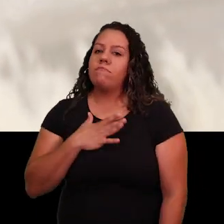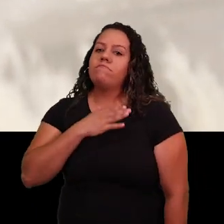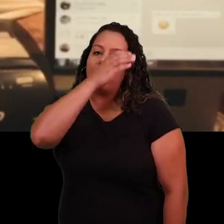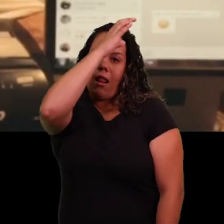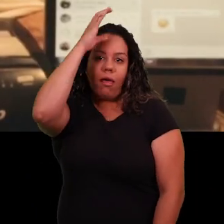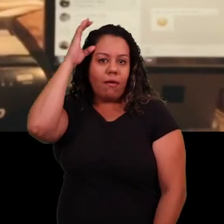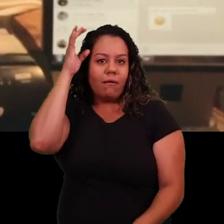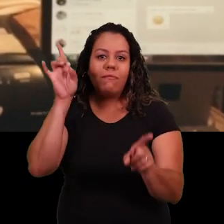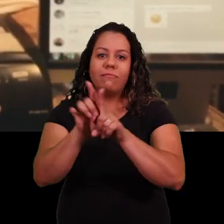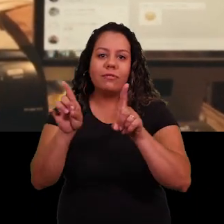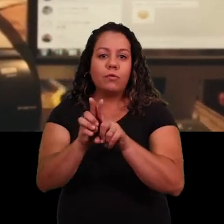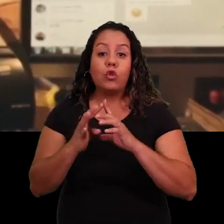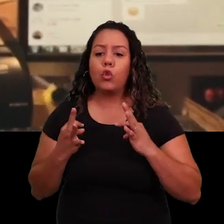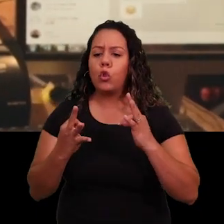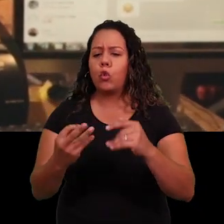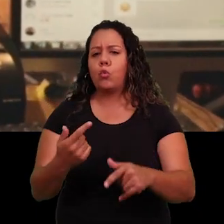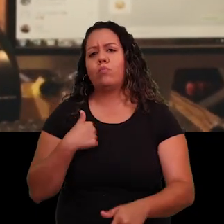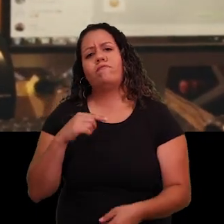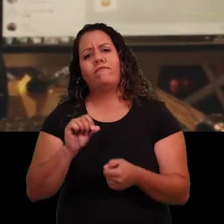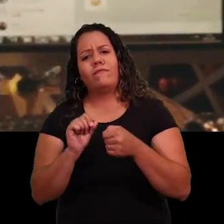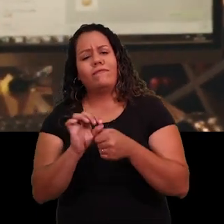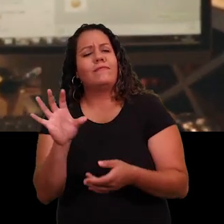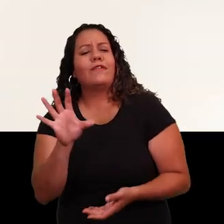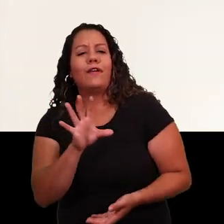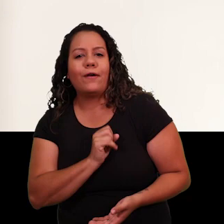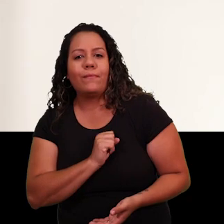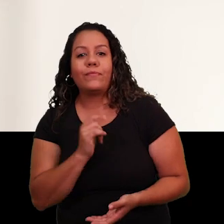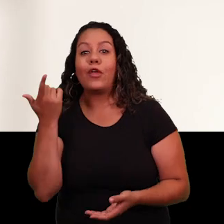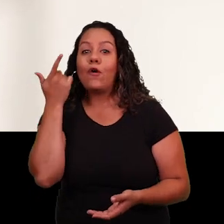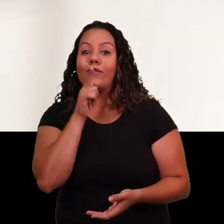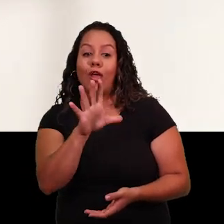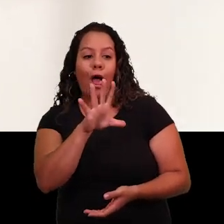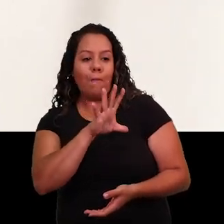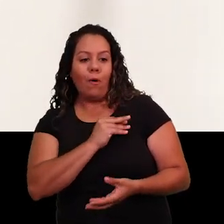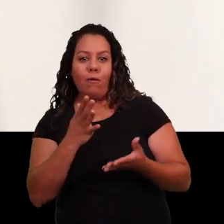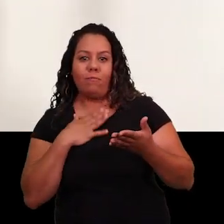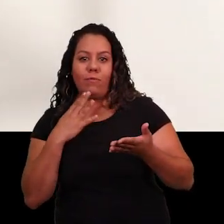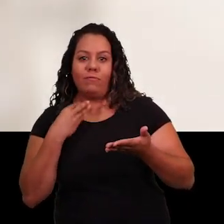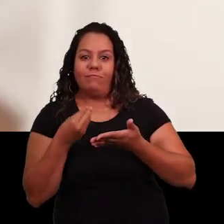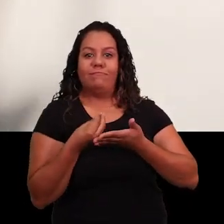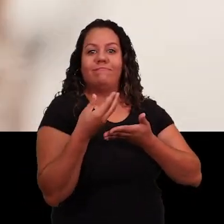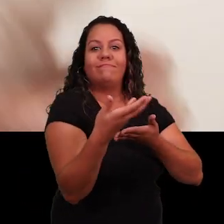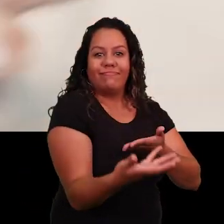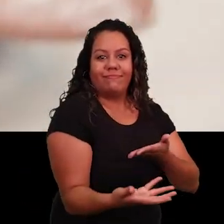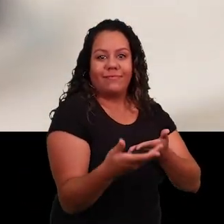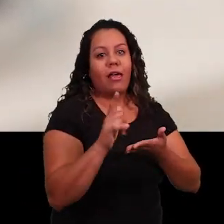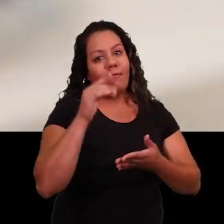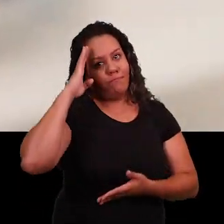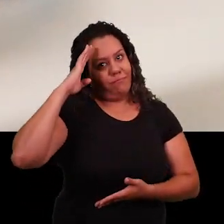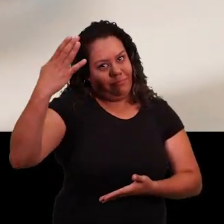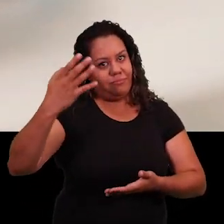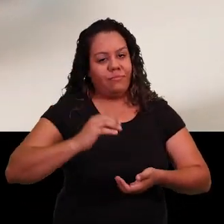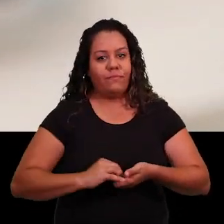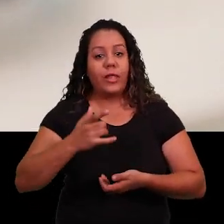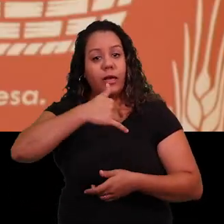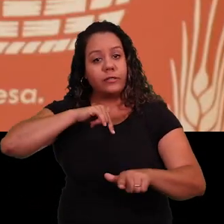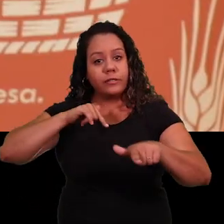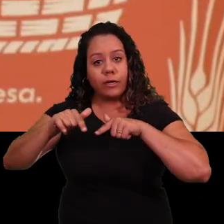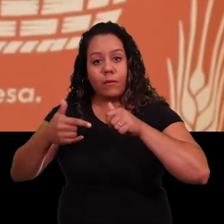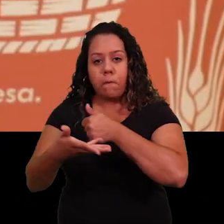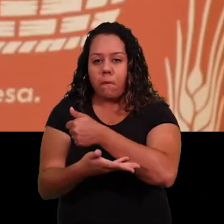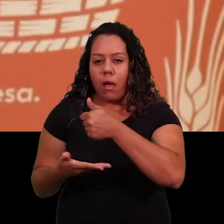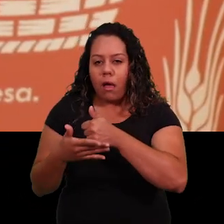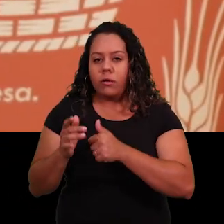Eu sou apaixonada pelos meus clientes, assim, eu sou apaixonada por tudo que eu faço. E eu consigo botar o amor em tudo que eu faço, eu acho que